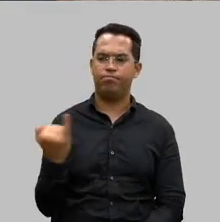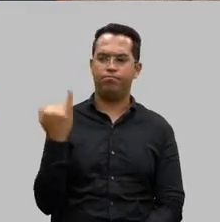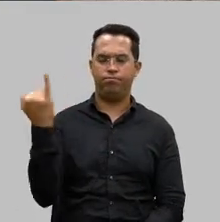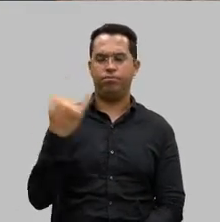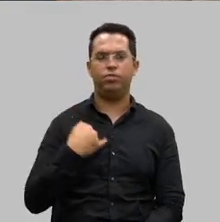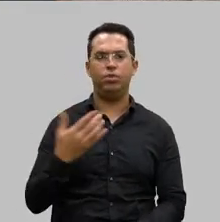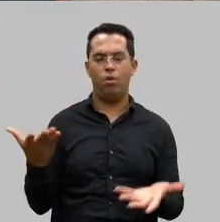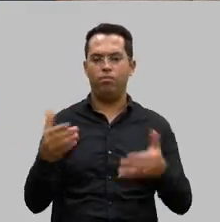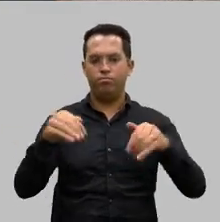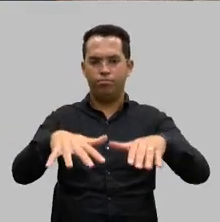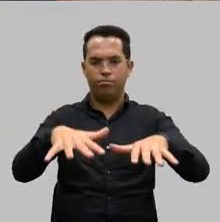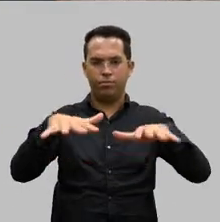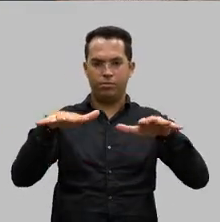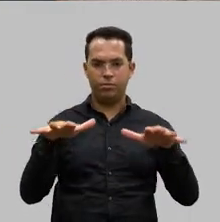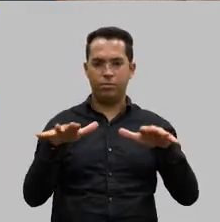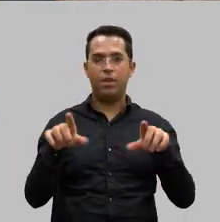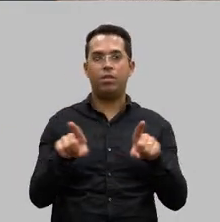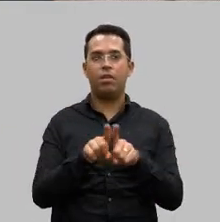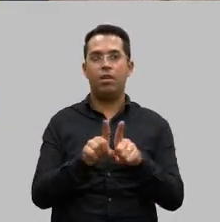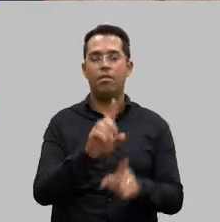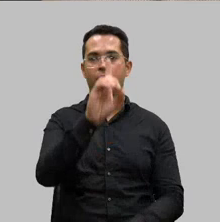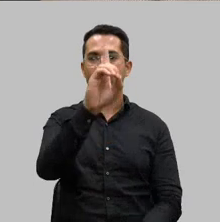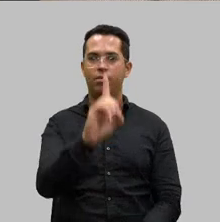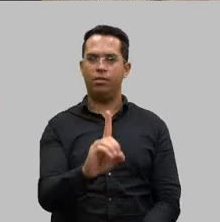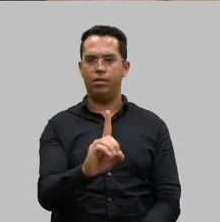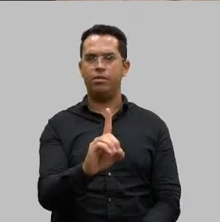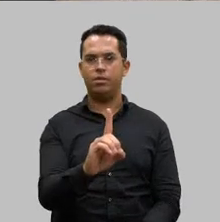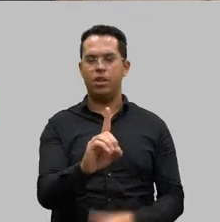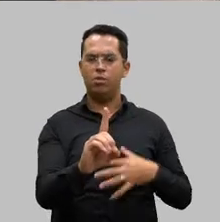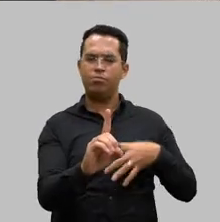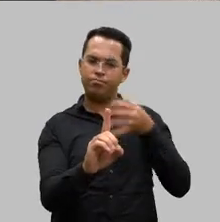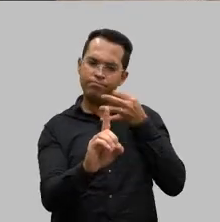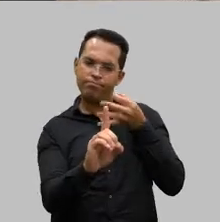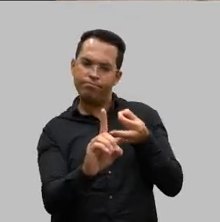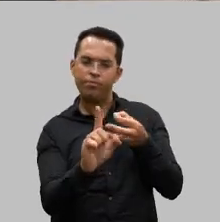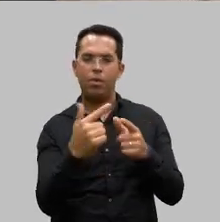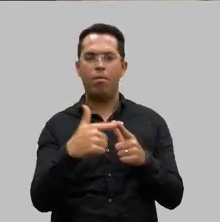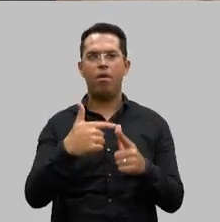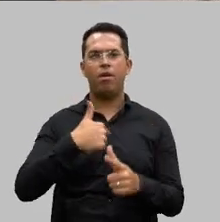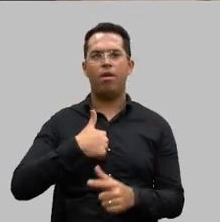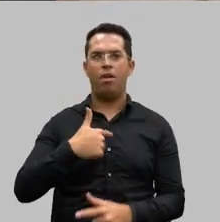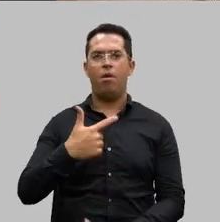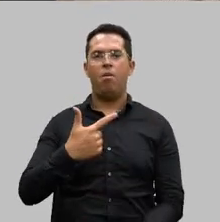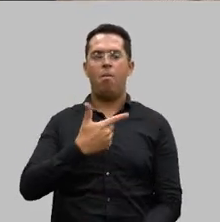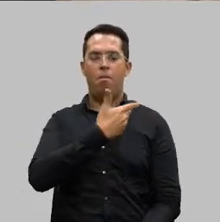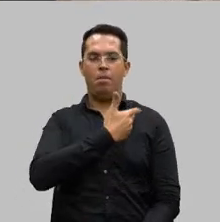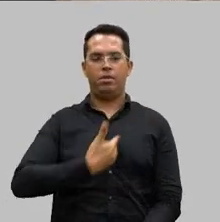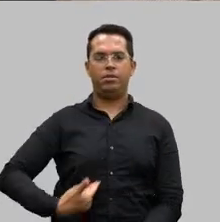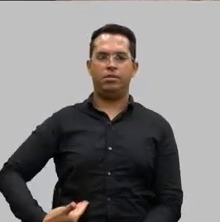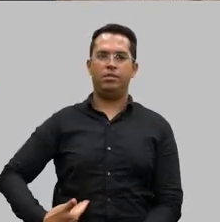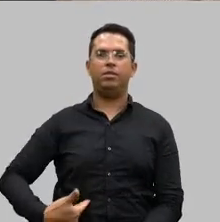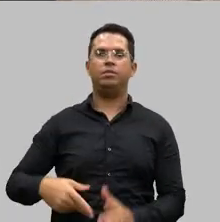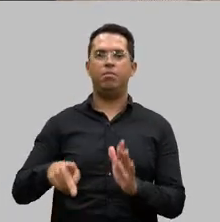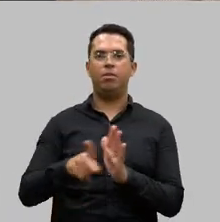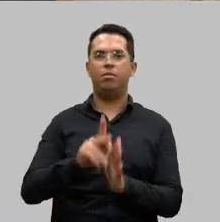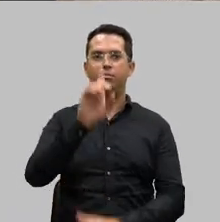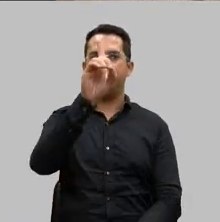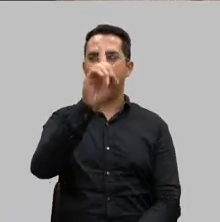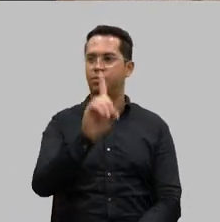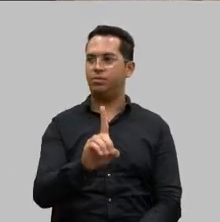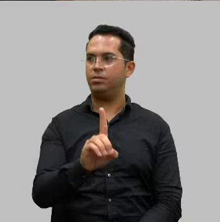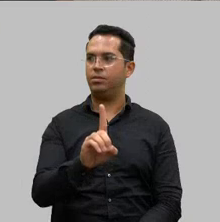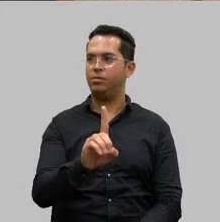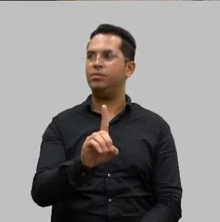na audiência em deficientes me chamou atenção porque eu sou o presidente da Comissão de defesa dos direitos dos